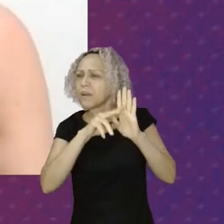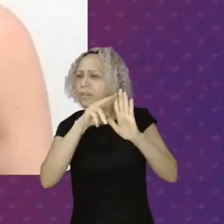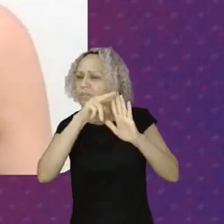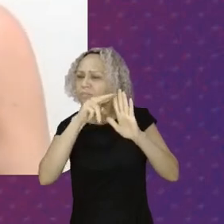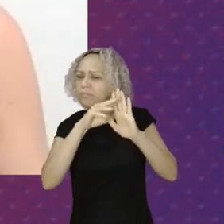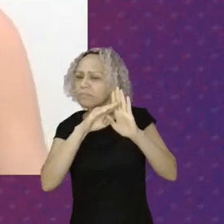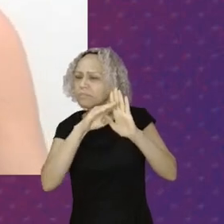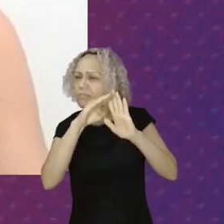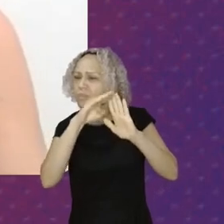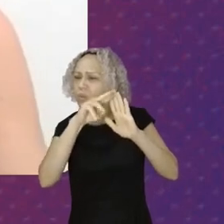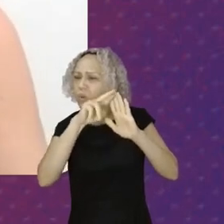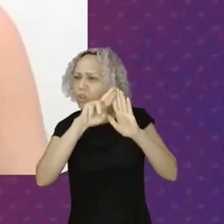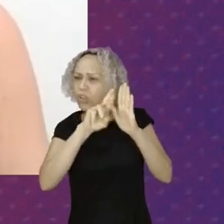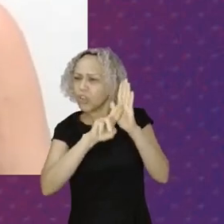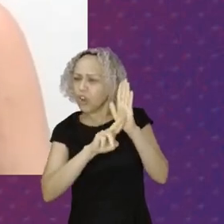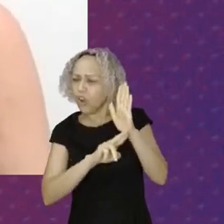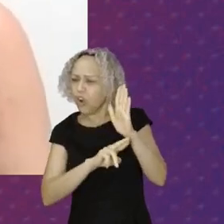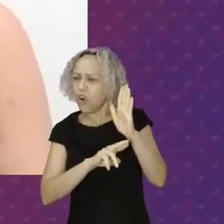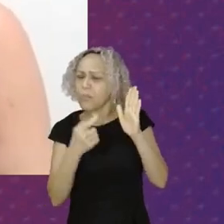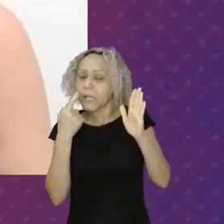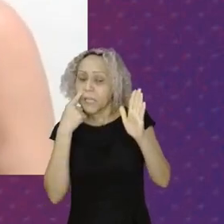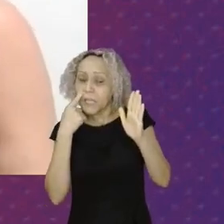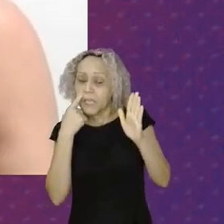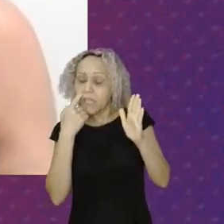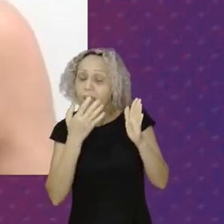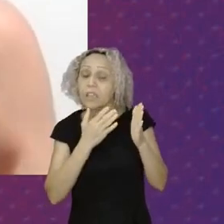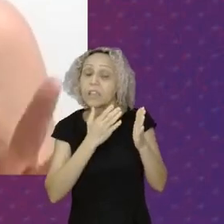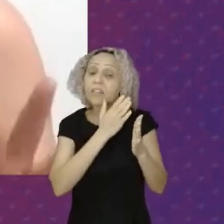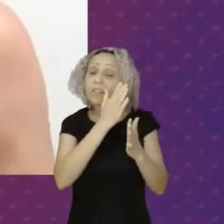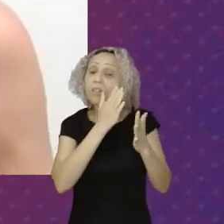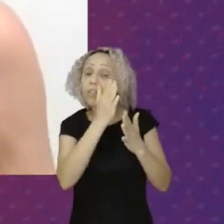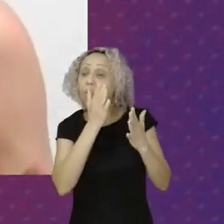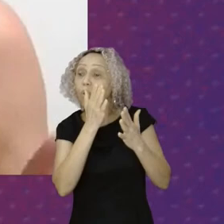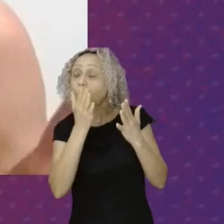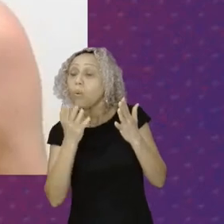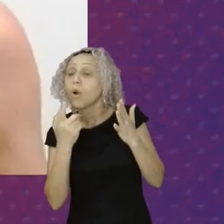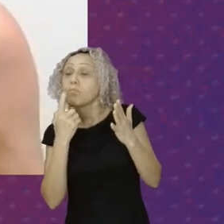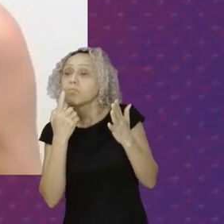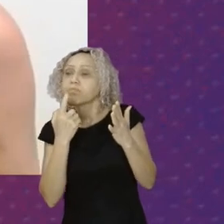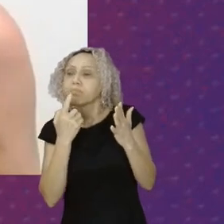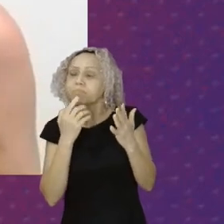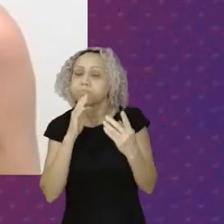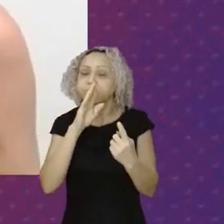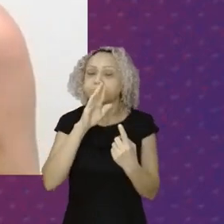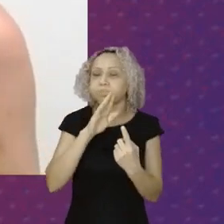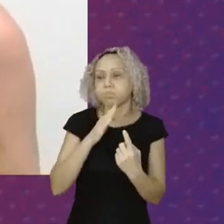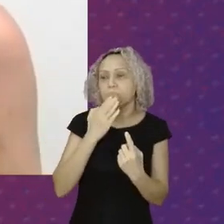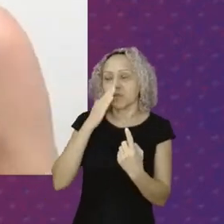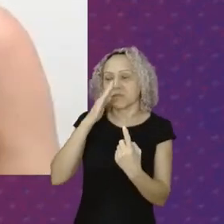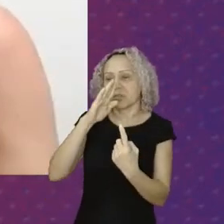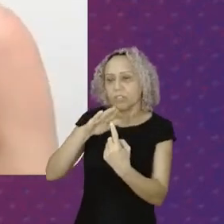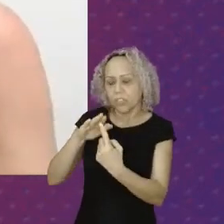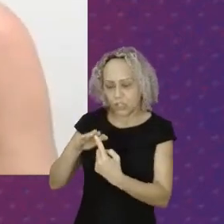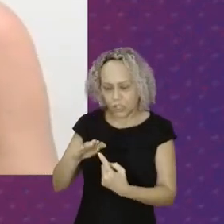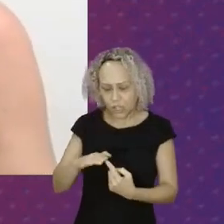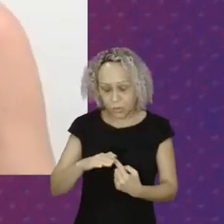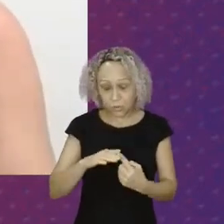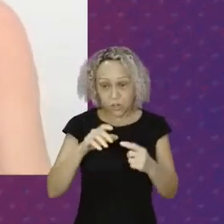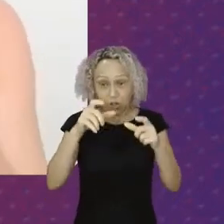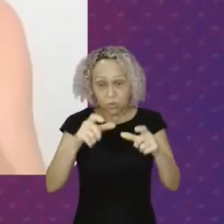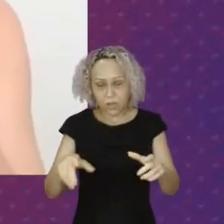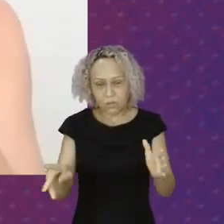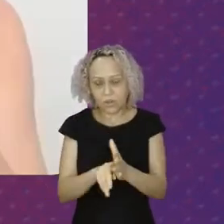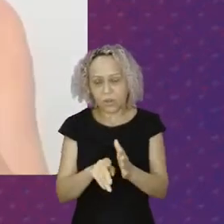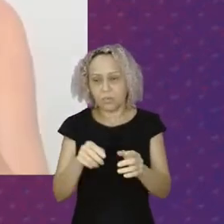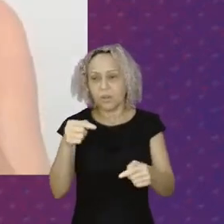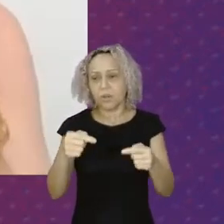as atribuições de cada tipo de espaço político. Em que momento